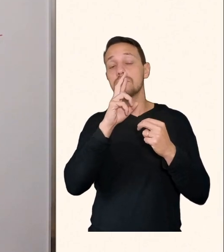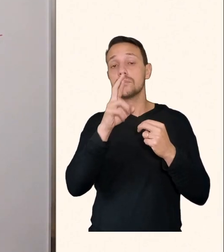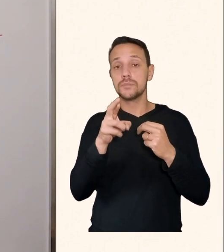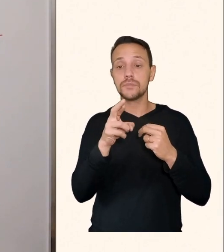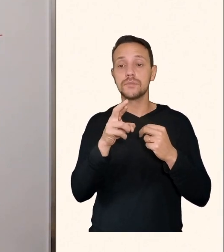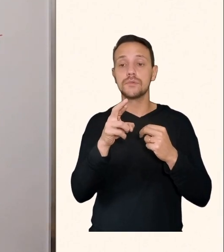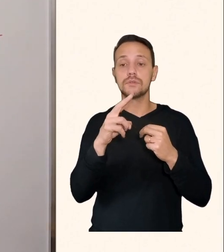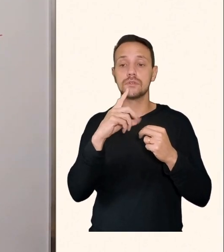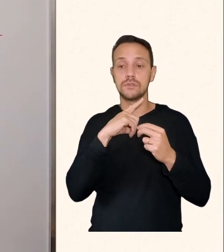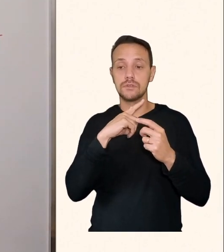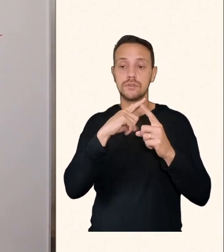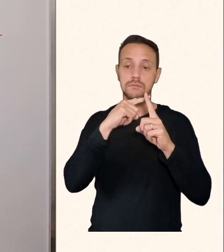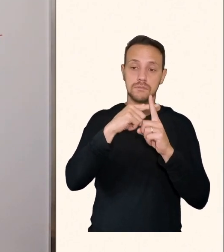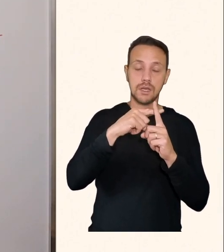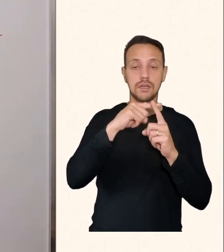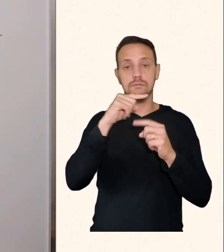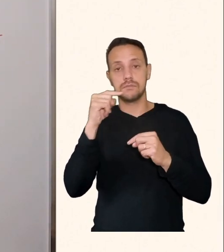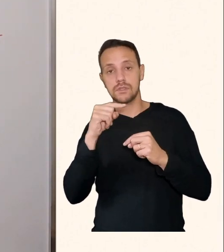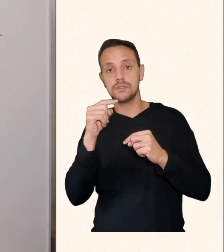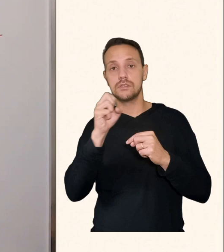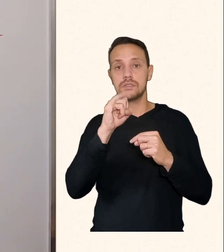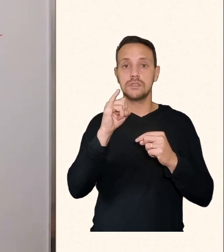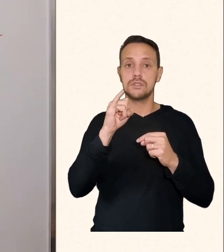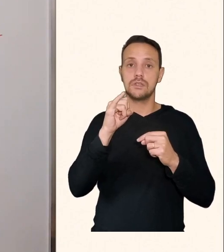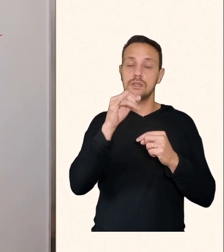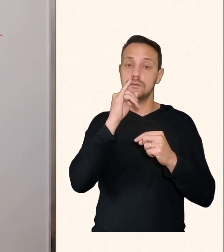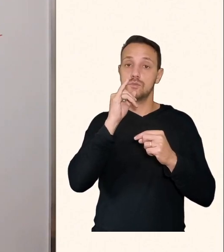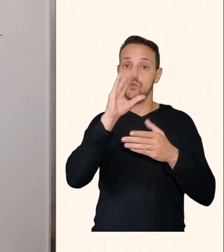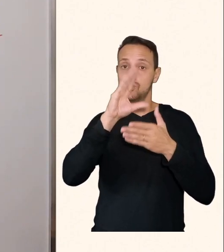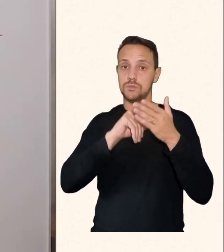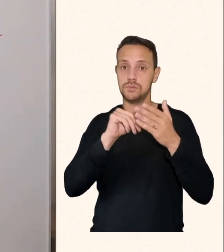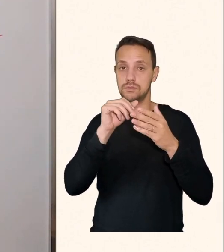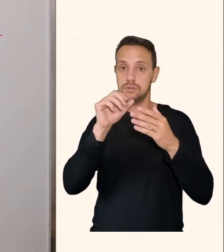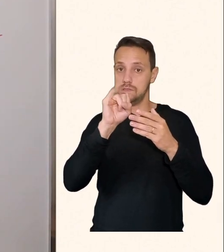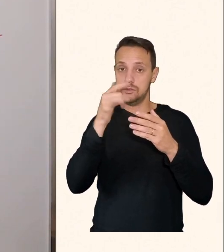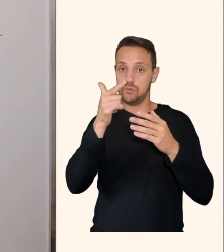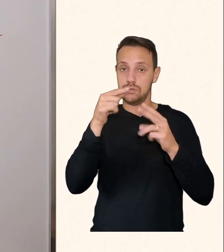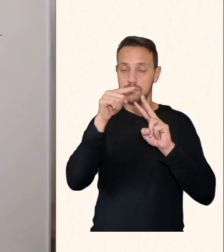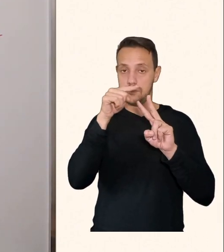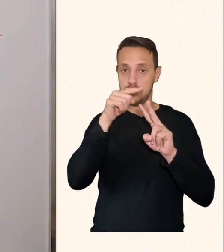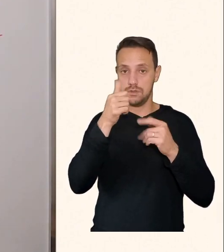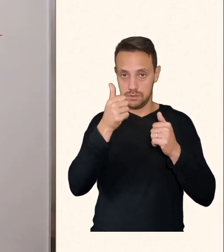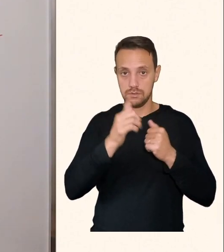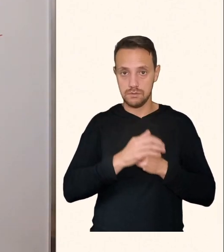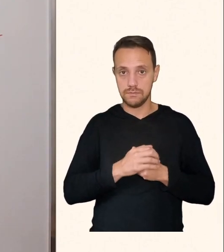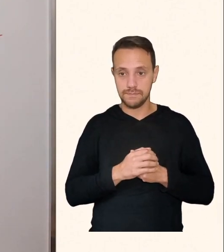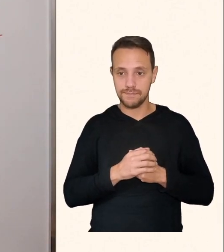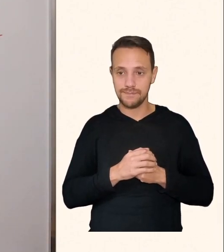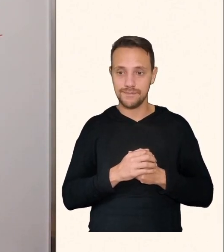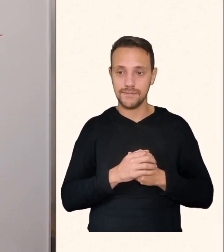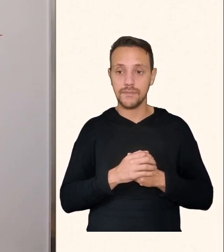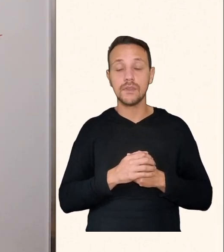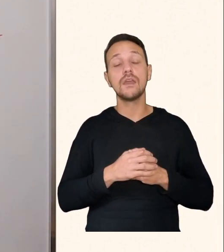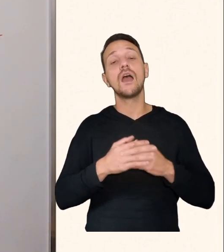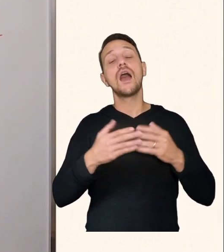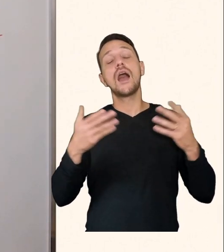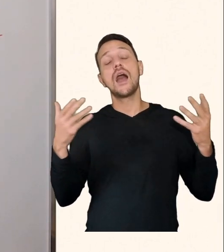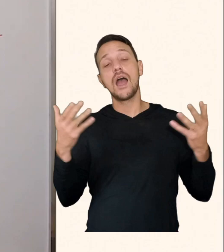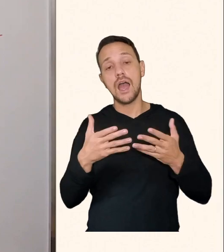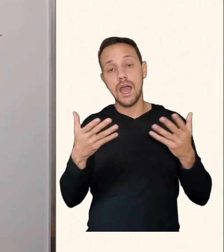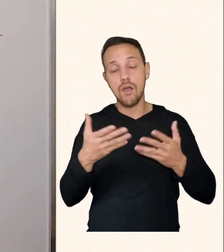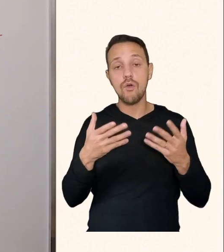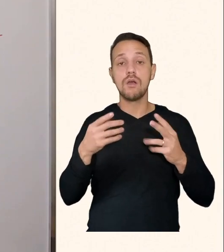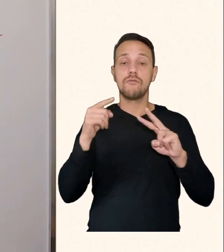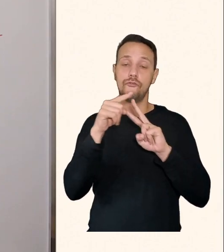Bacana? Muito bem. Então, vamos fazer agora o produto vetorial em componentes, assim como a gente fez